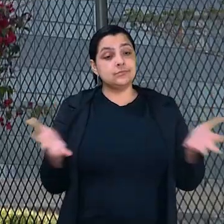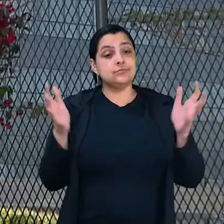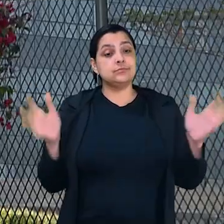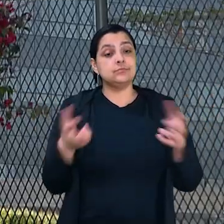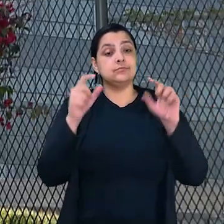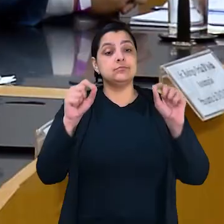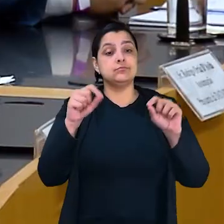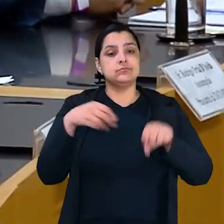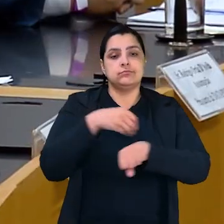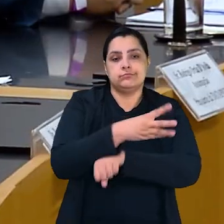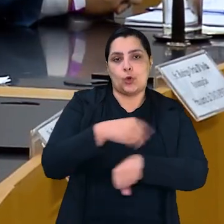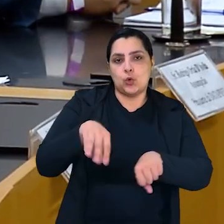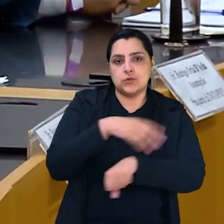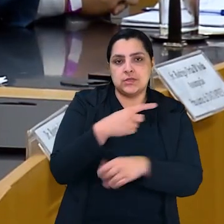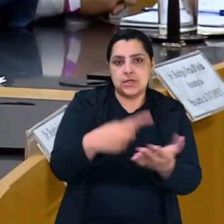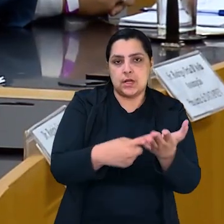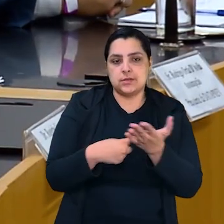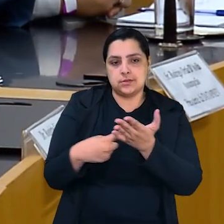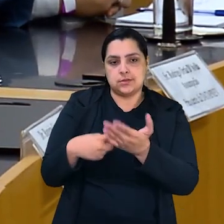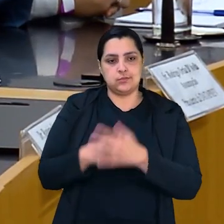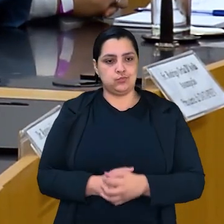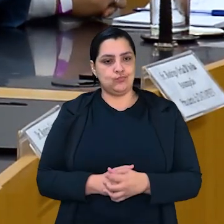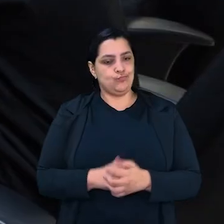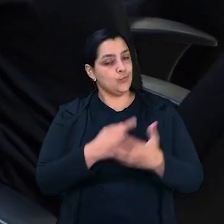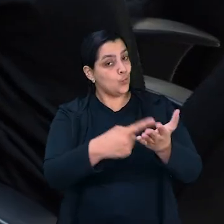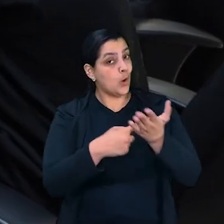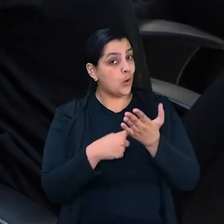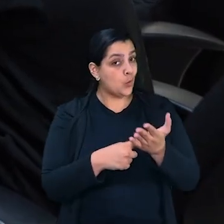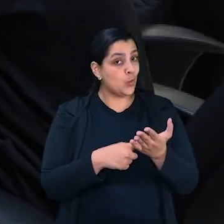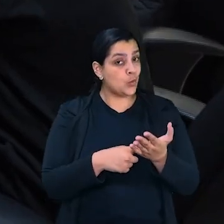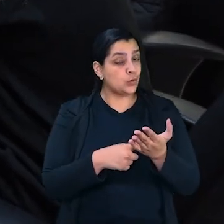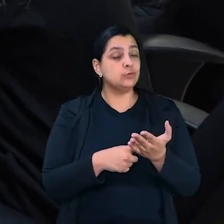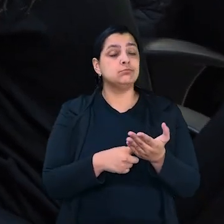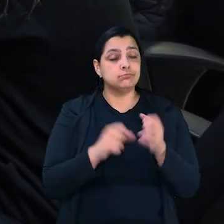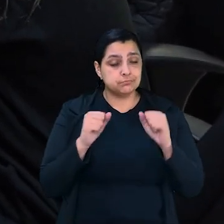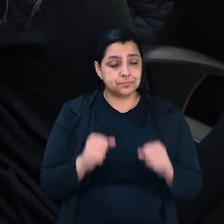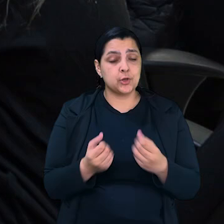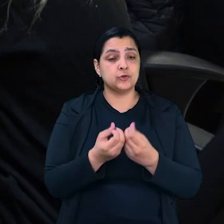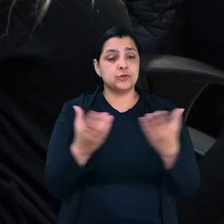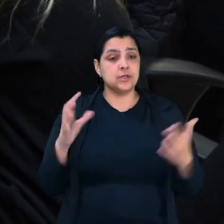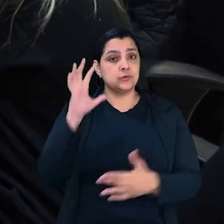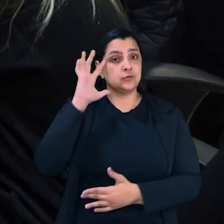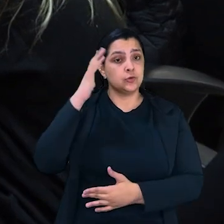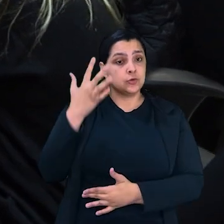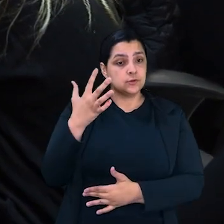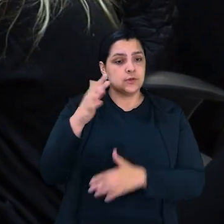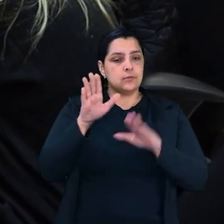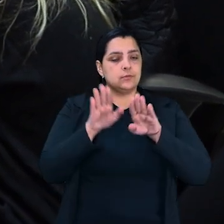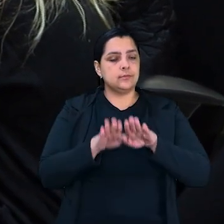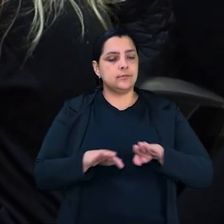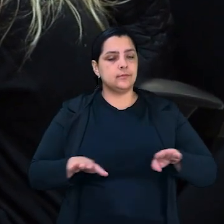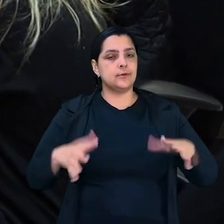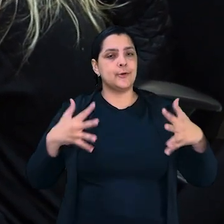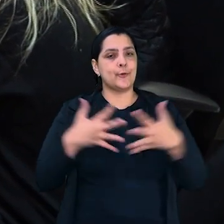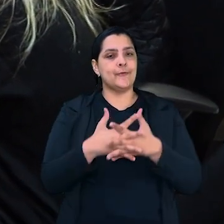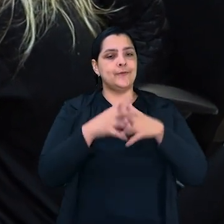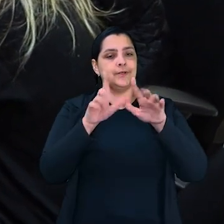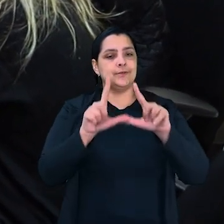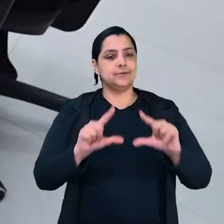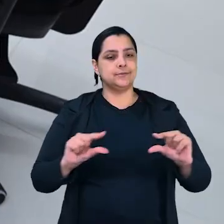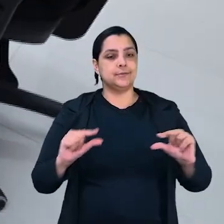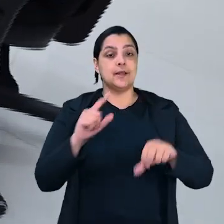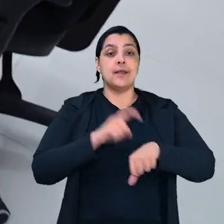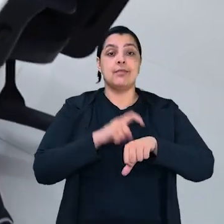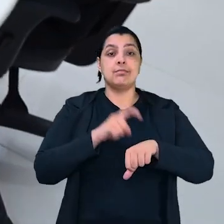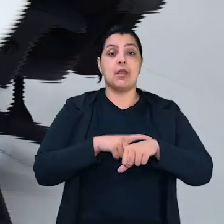Trabalho incentiva a conciliação trabalhista. Um acordo entre as partes pode garantir uma solução pacífica ao